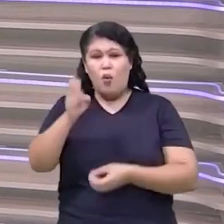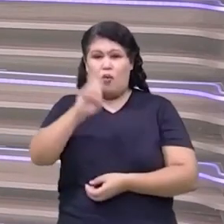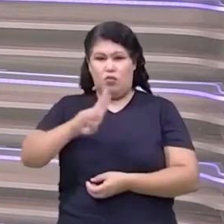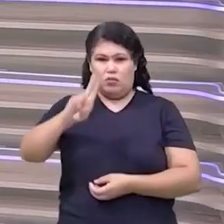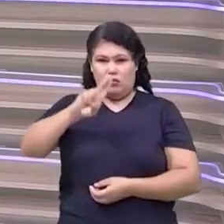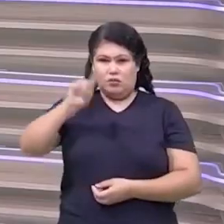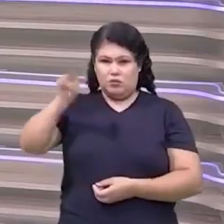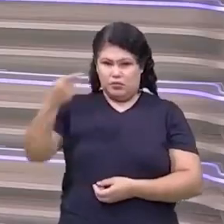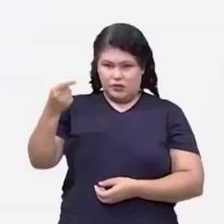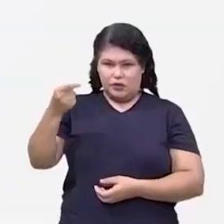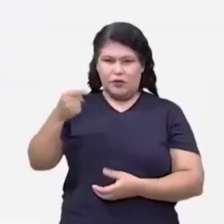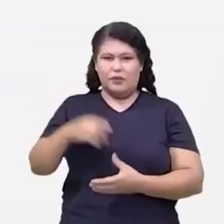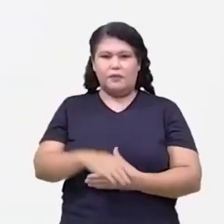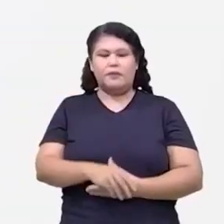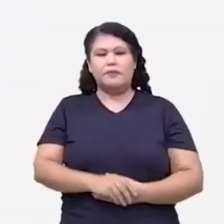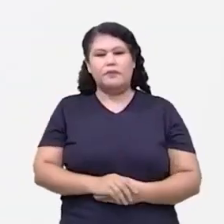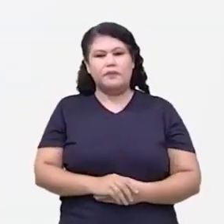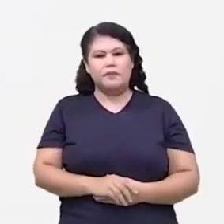vírgula.